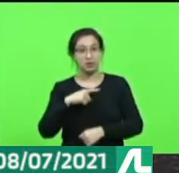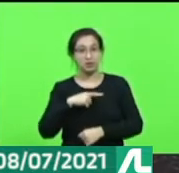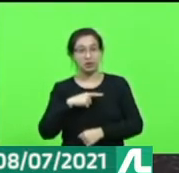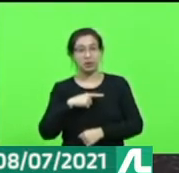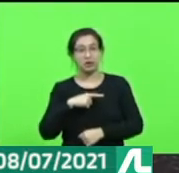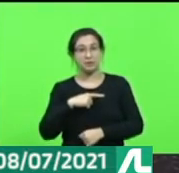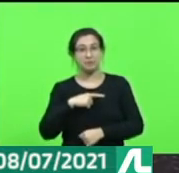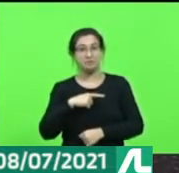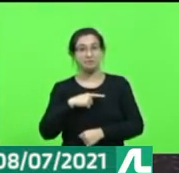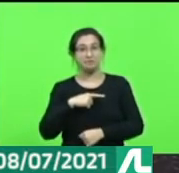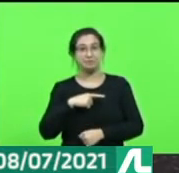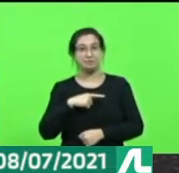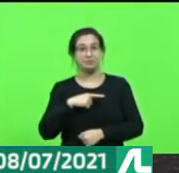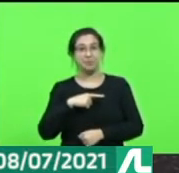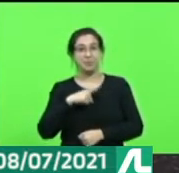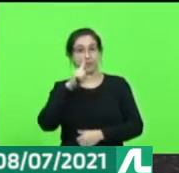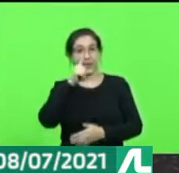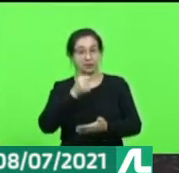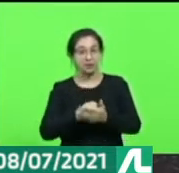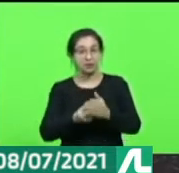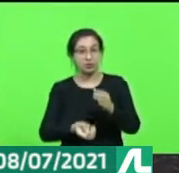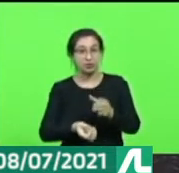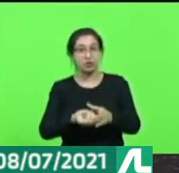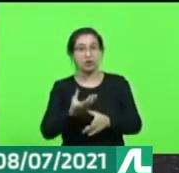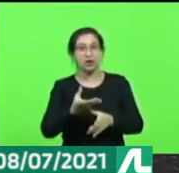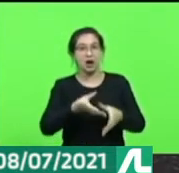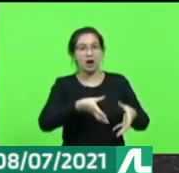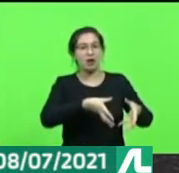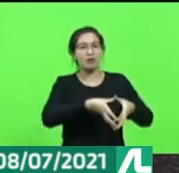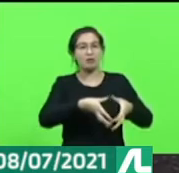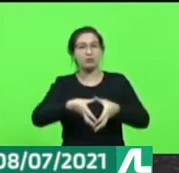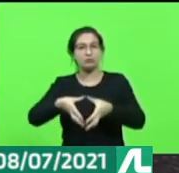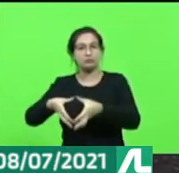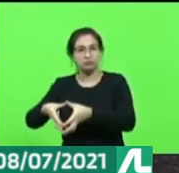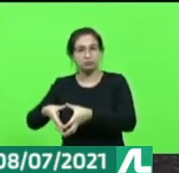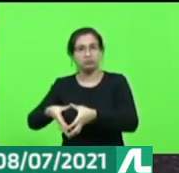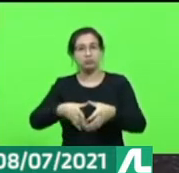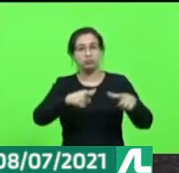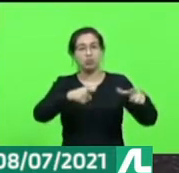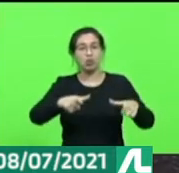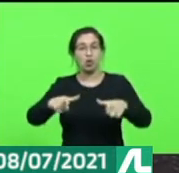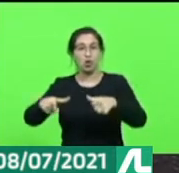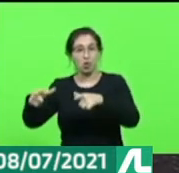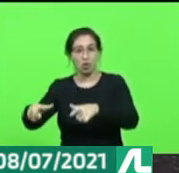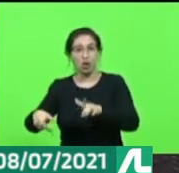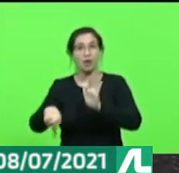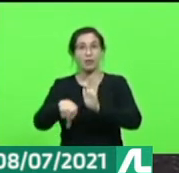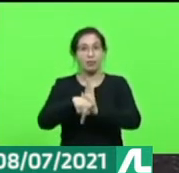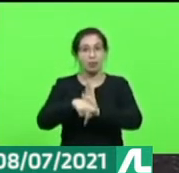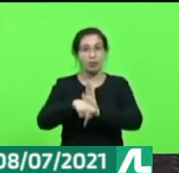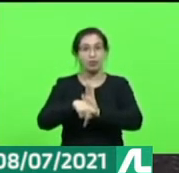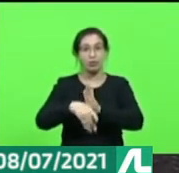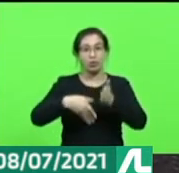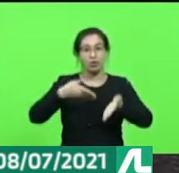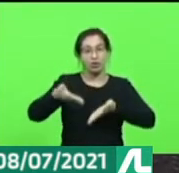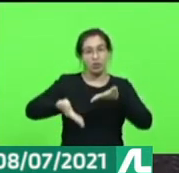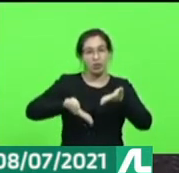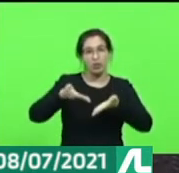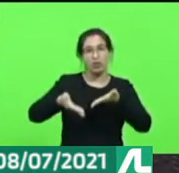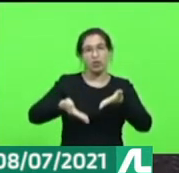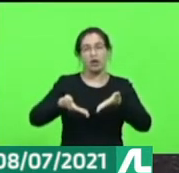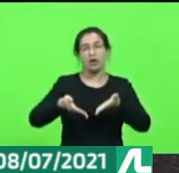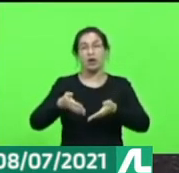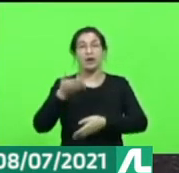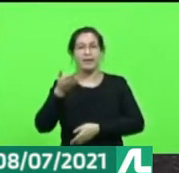saindo na frente para criar esses centros. É muito importante, como eu disse, especialmente na pacientes, né, que